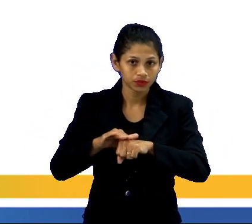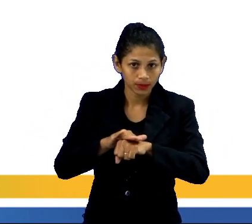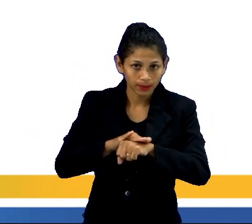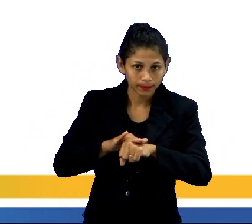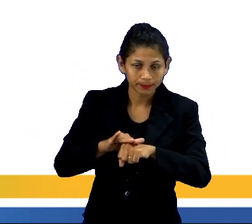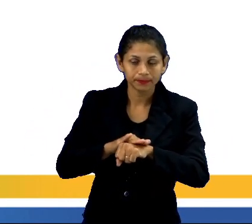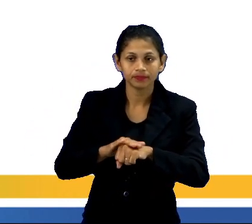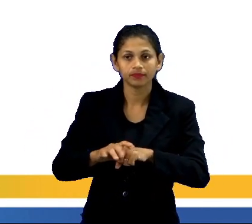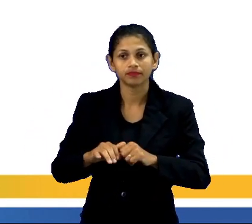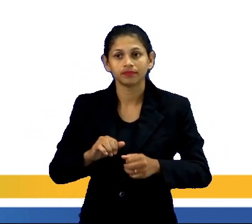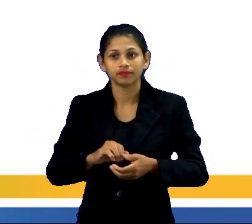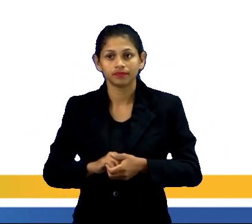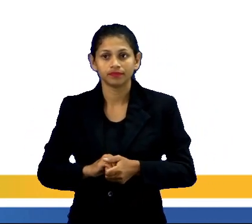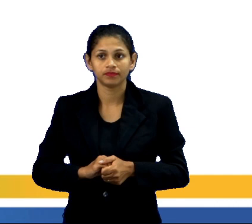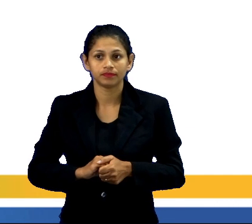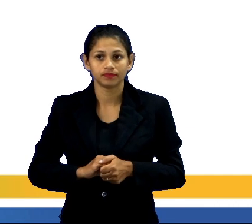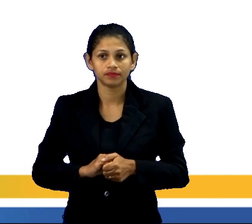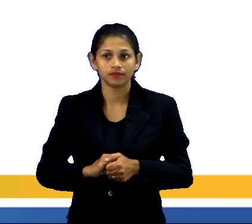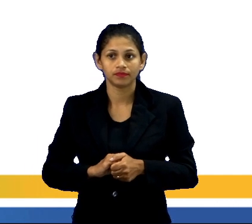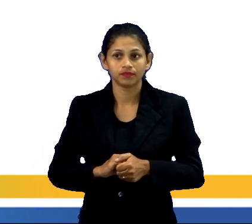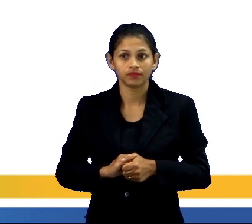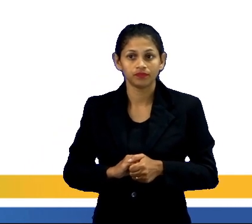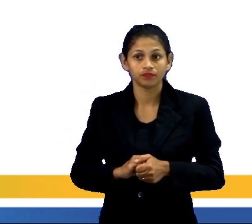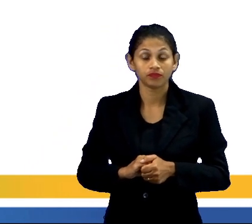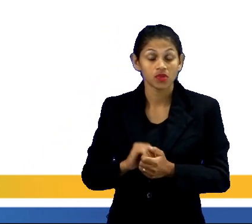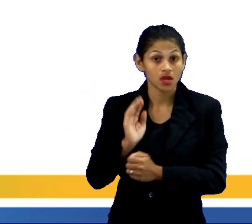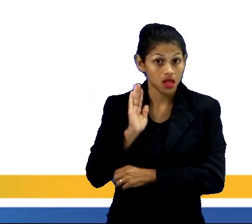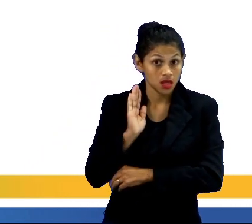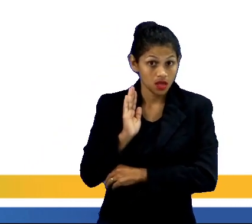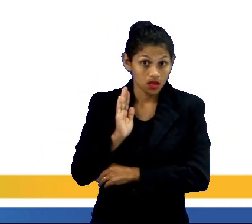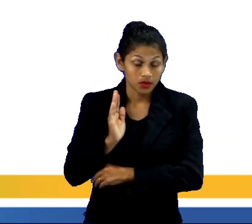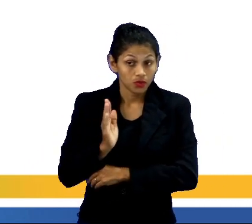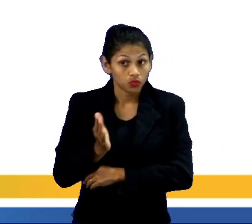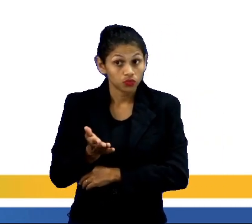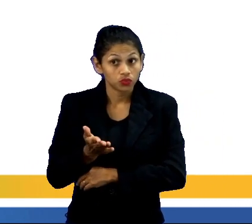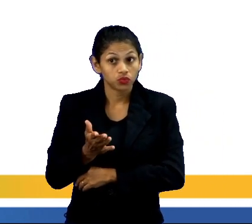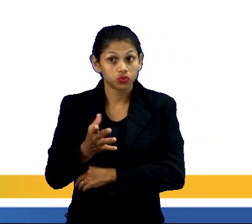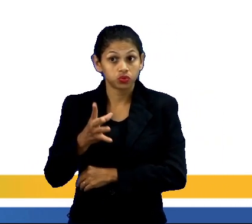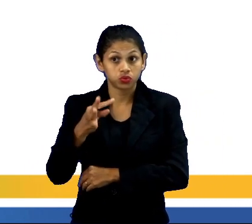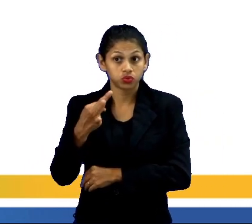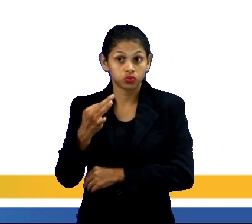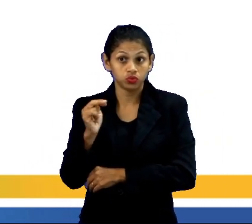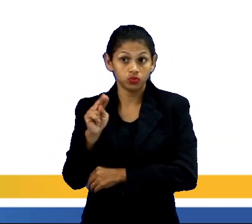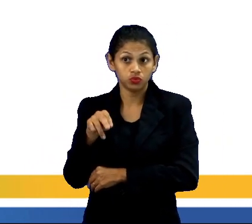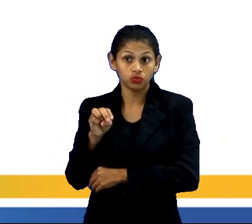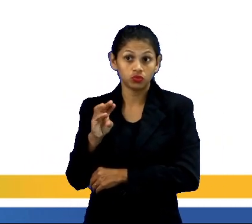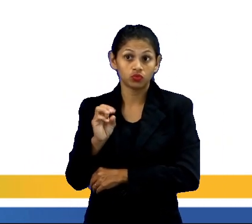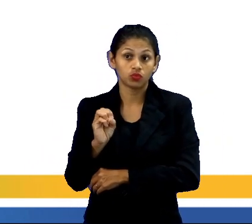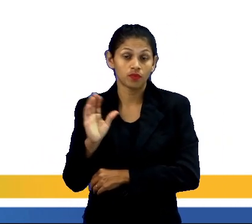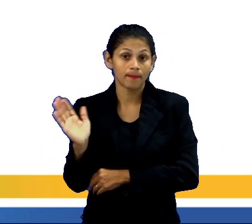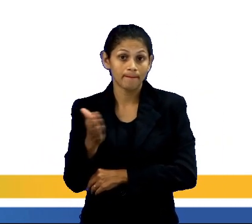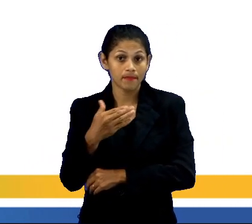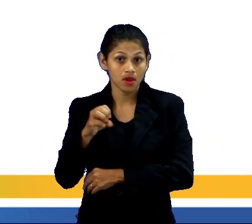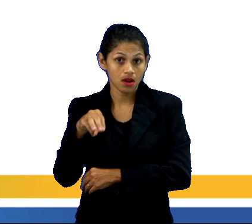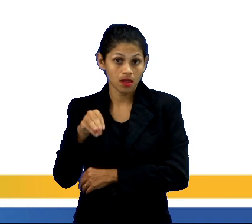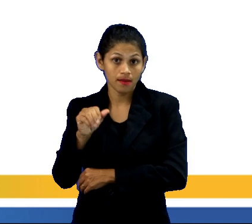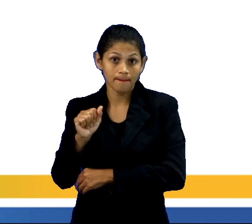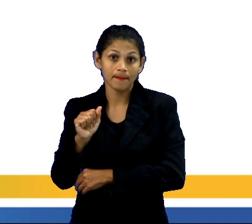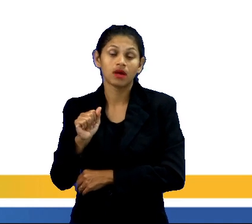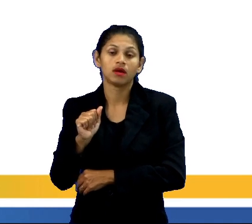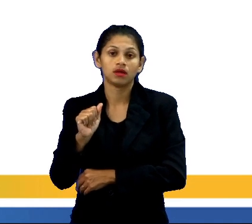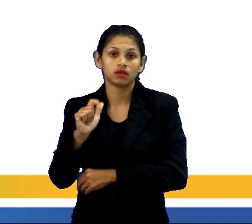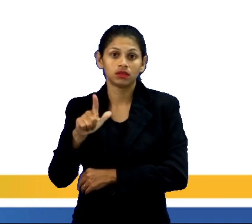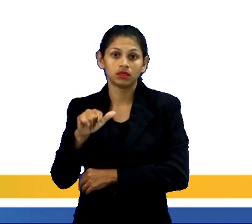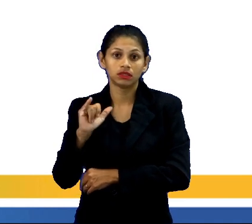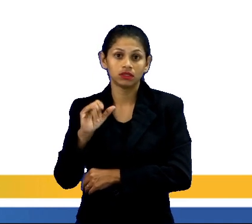não causa tanto dano assim. Já o tumor maligno, ela vai se caracterizar por um crescimento mais rápido,